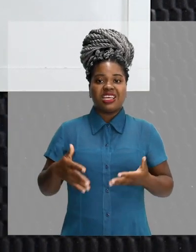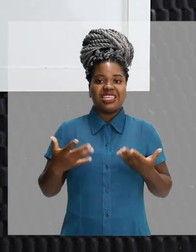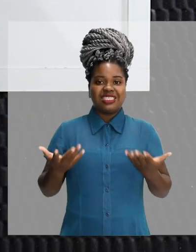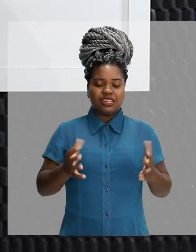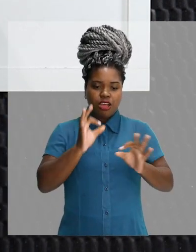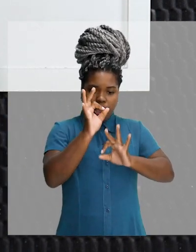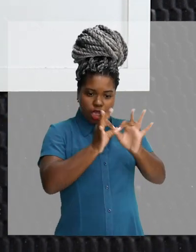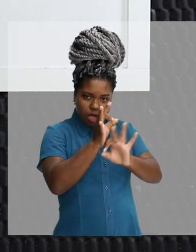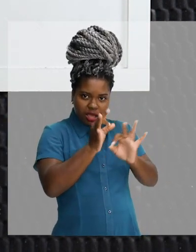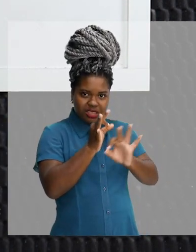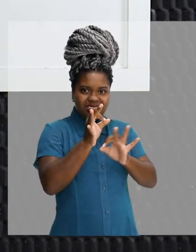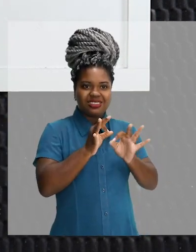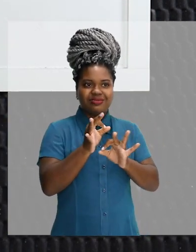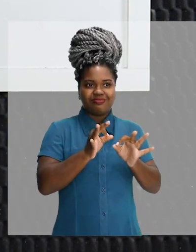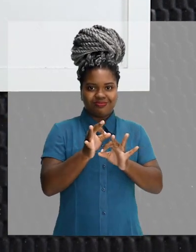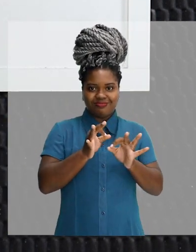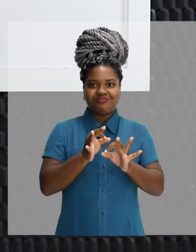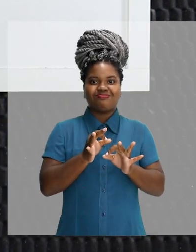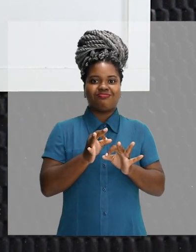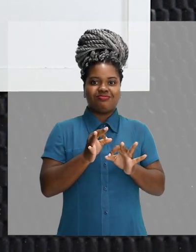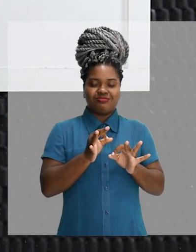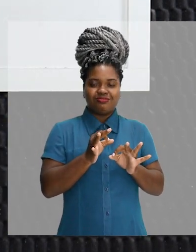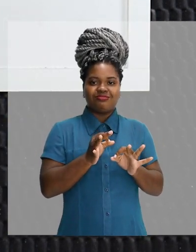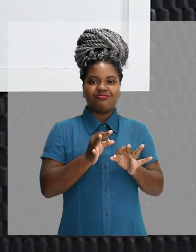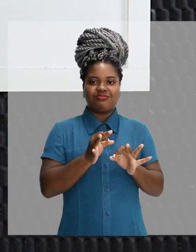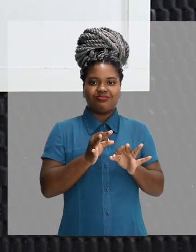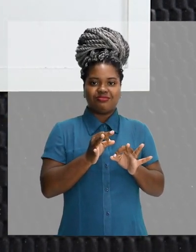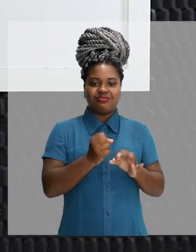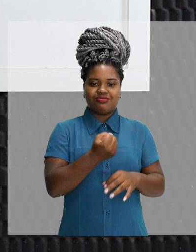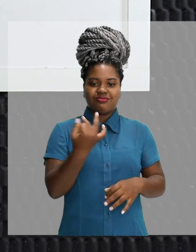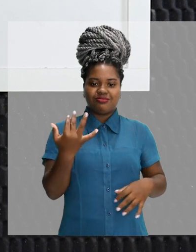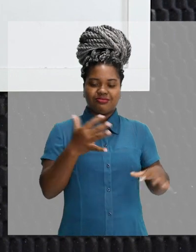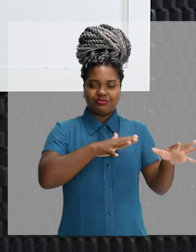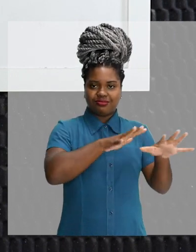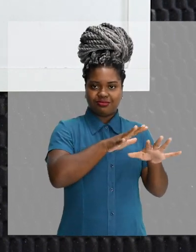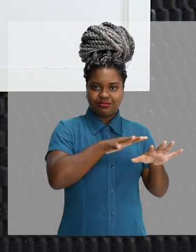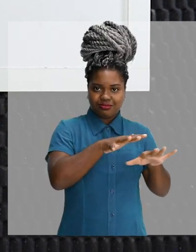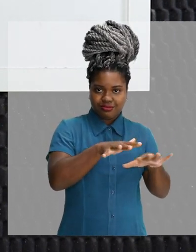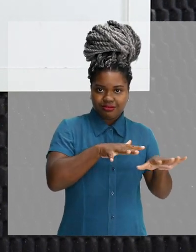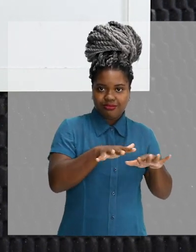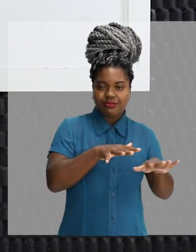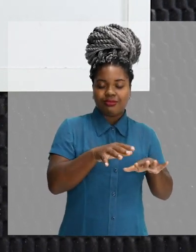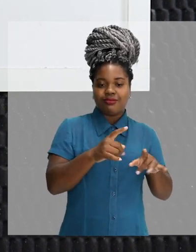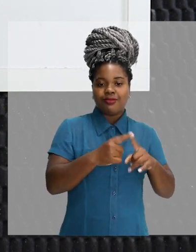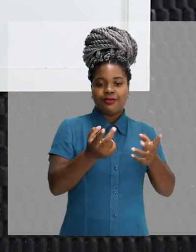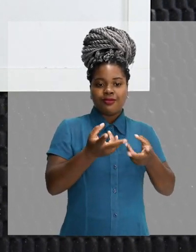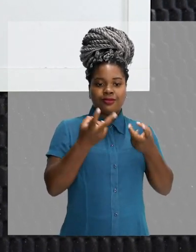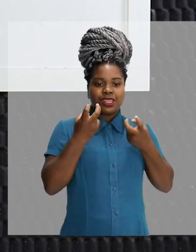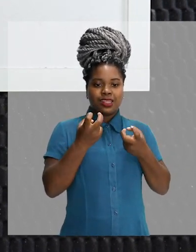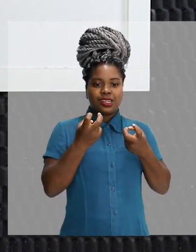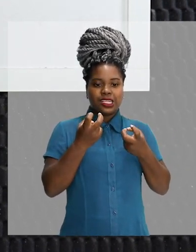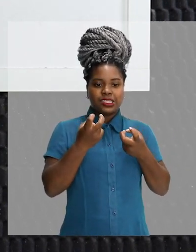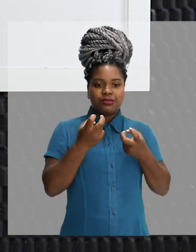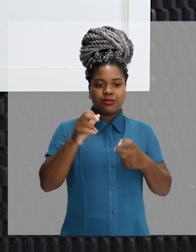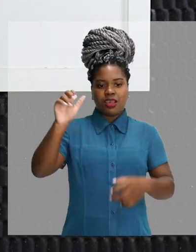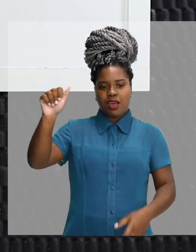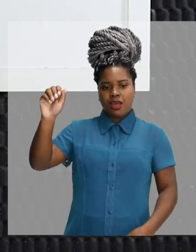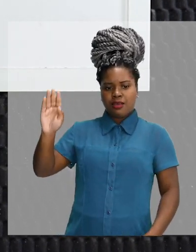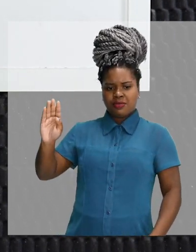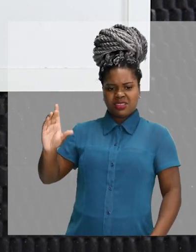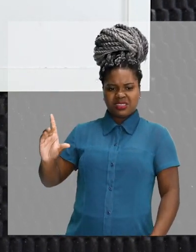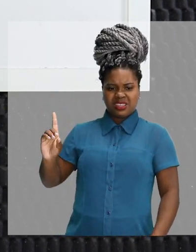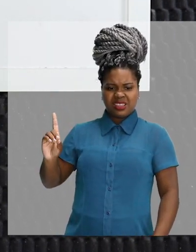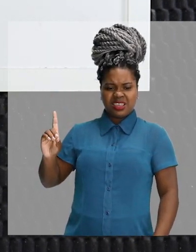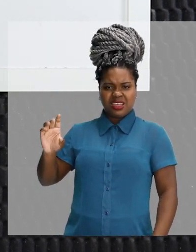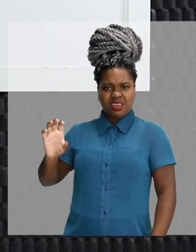aqui, calculei a quantidade de movimento, tá ok? Mas percebam que as opções elas não tratam de